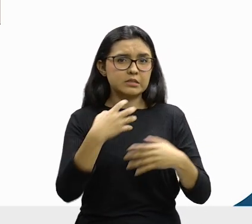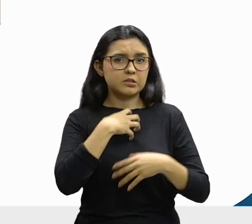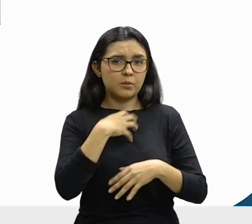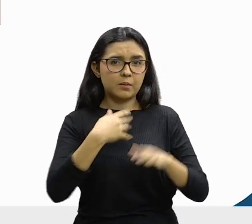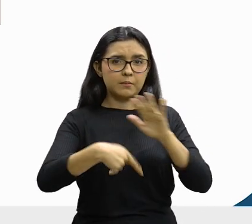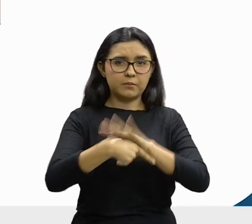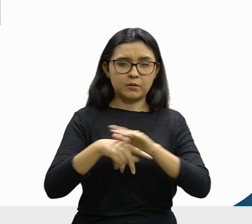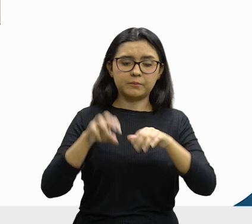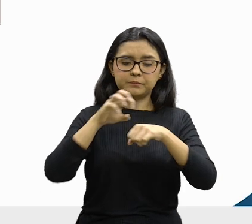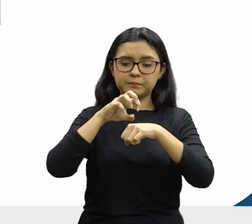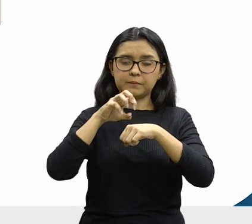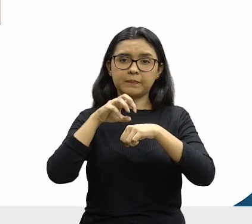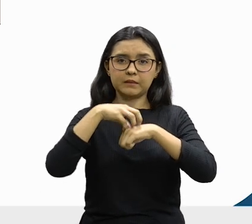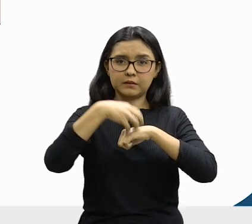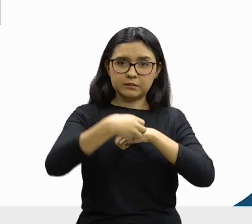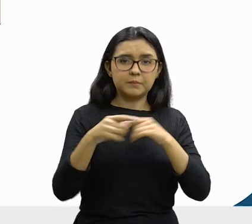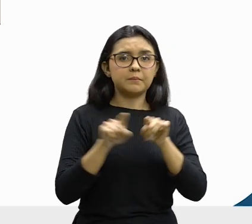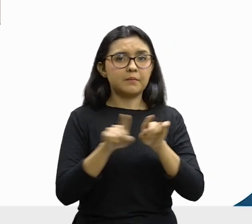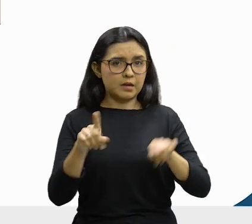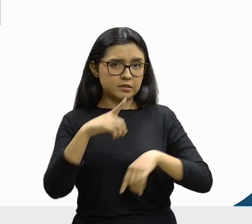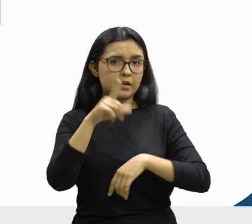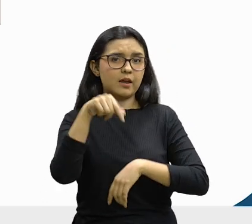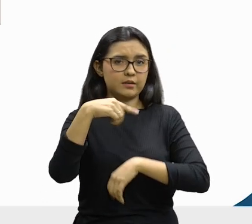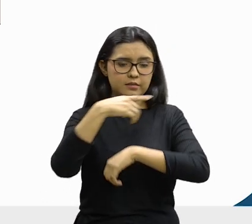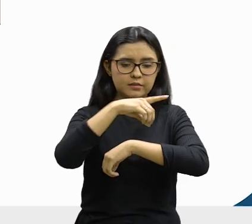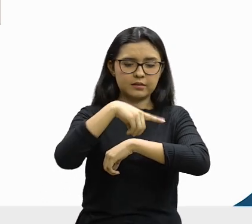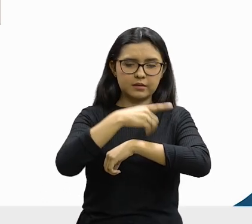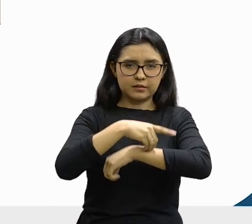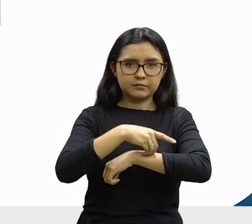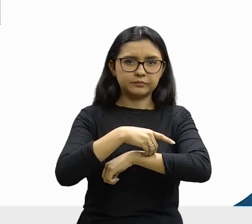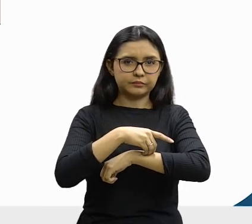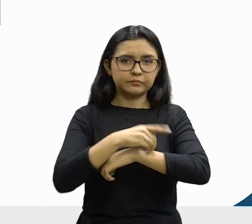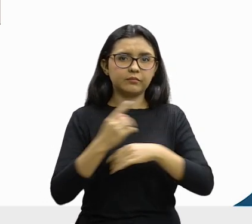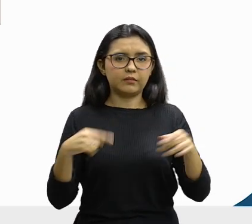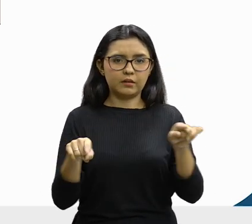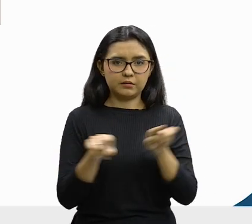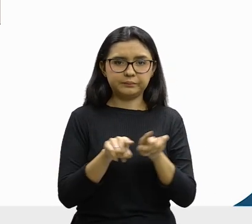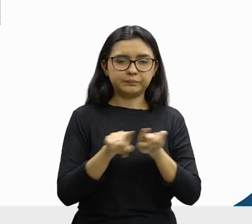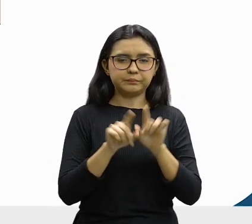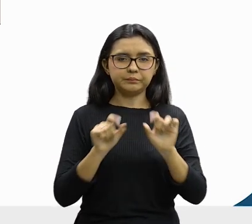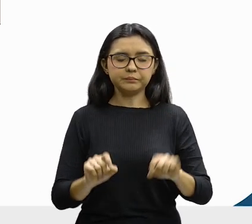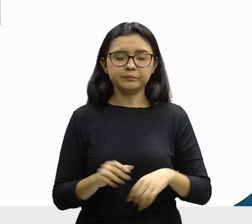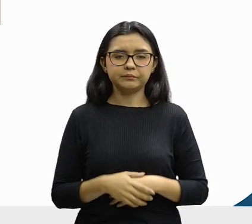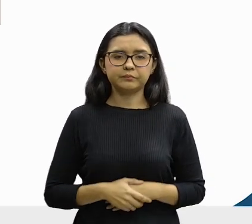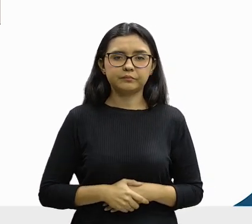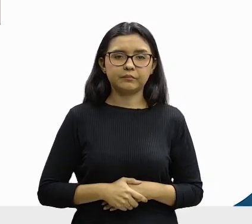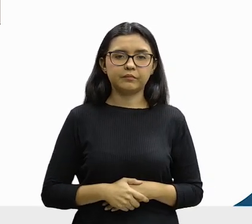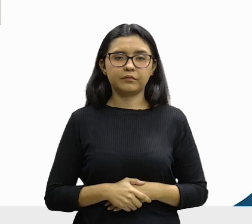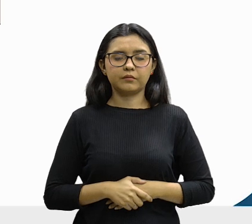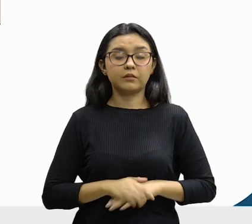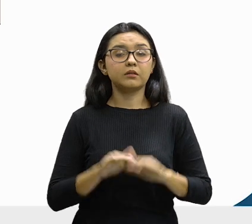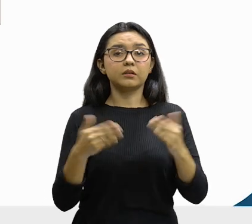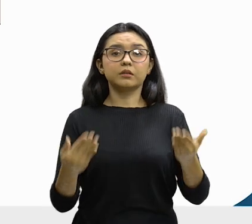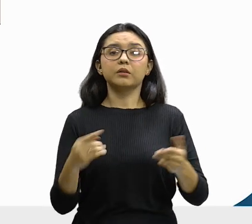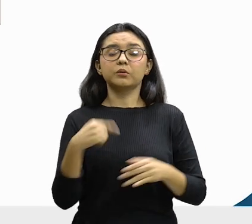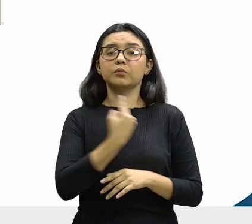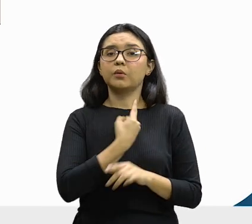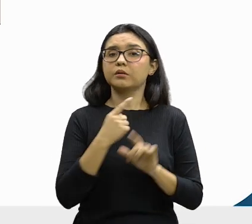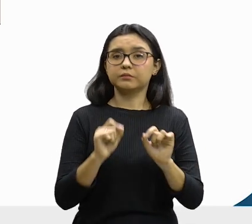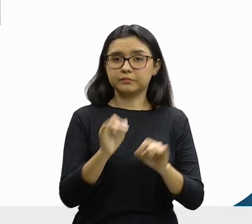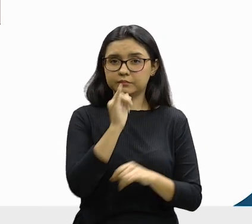em dengue e chikungunya, enquanto outros sintomas muito pontuais também, certo? E aí, nós